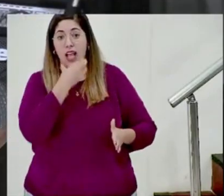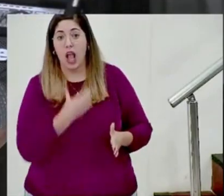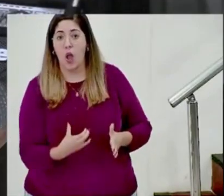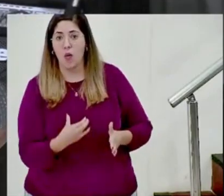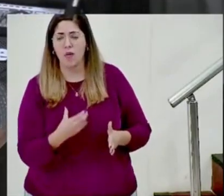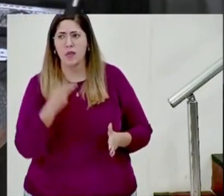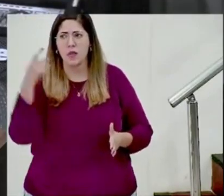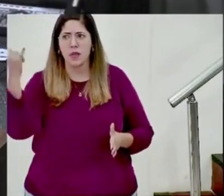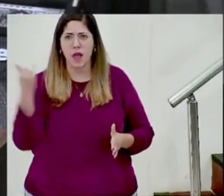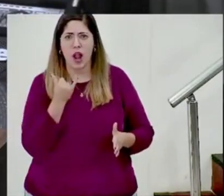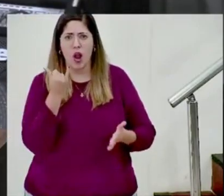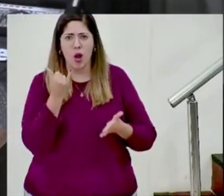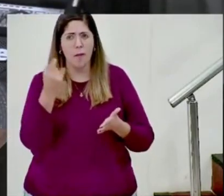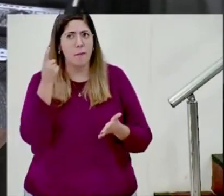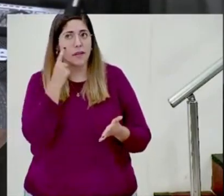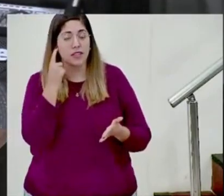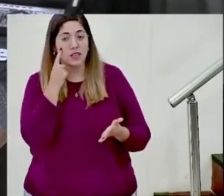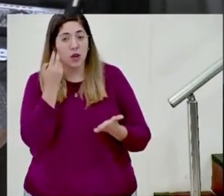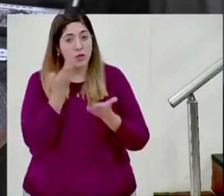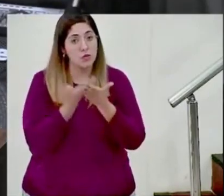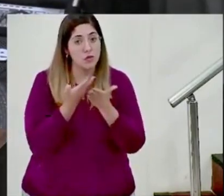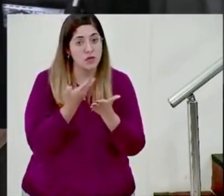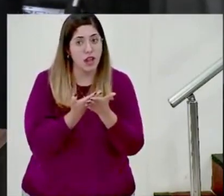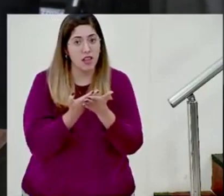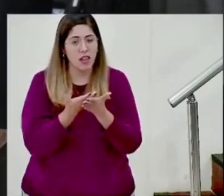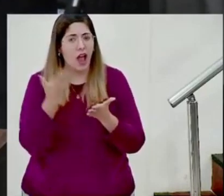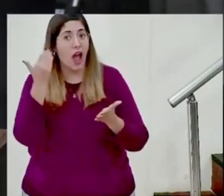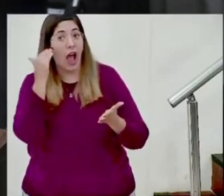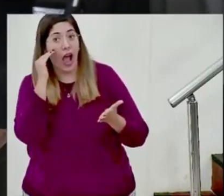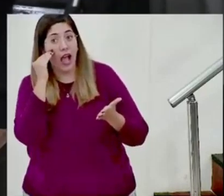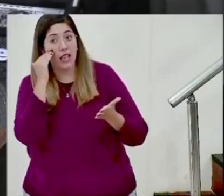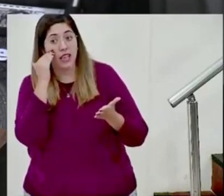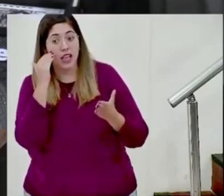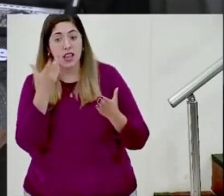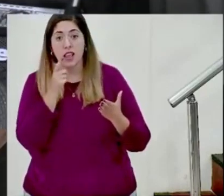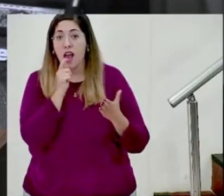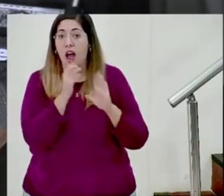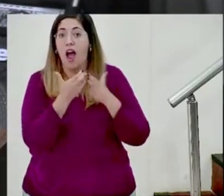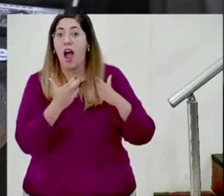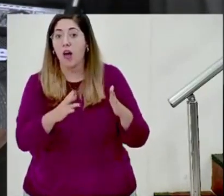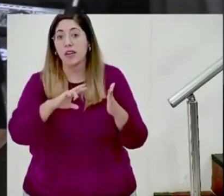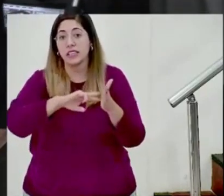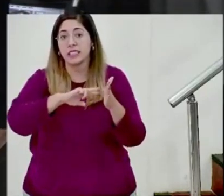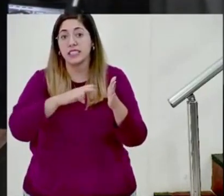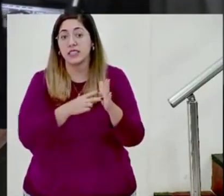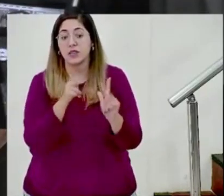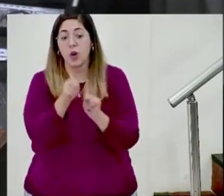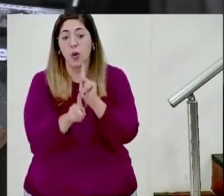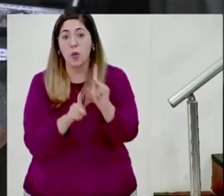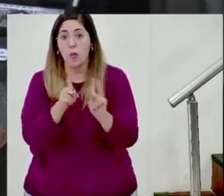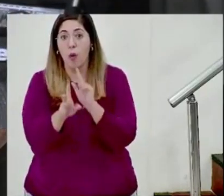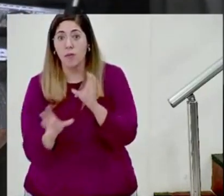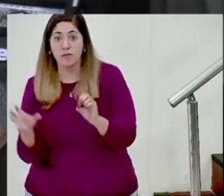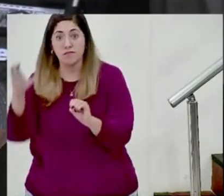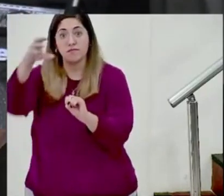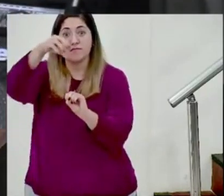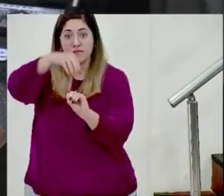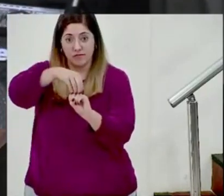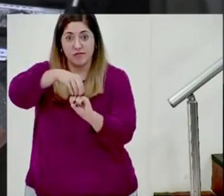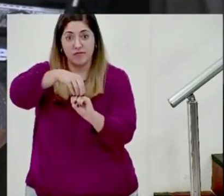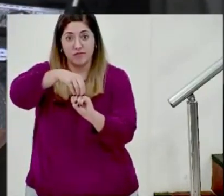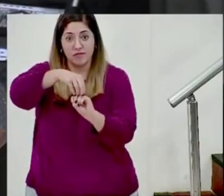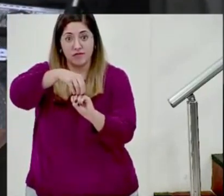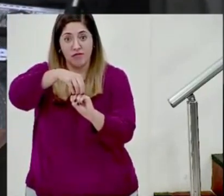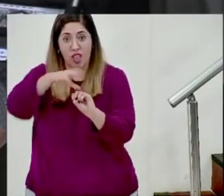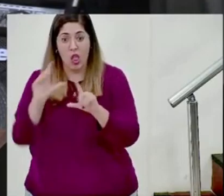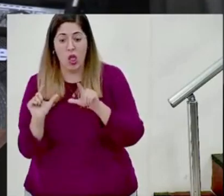águas de Senaqueribe. E eu faço essa conexão e entendo que o Salmo 46 é a resposta do povo à vitória que Deus deu a